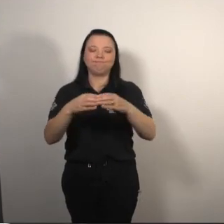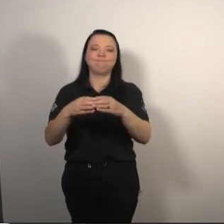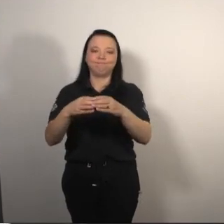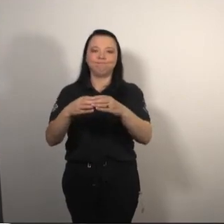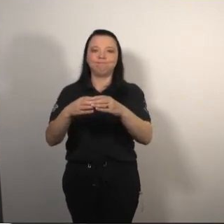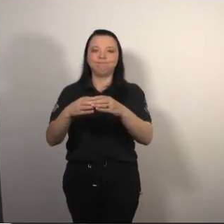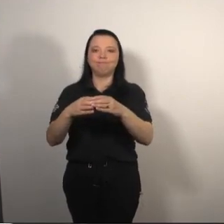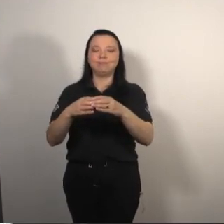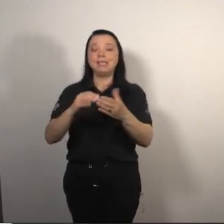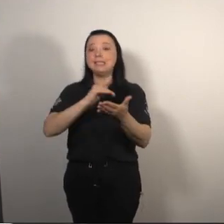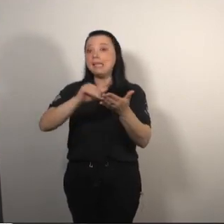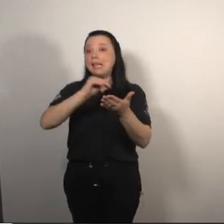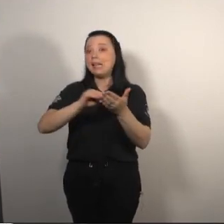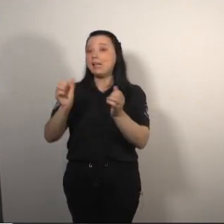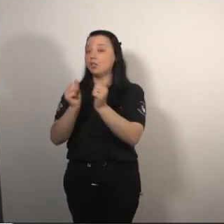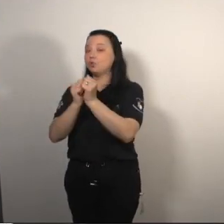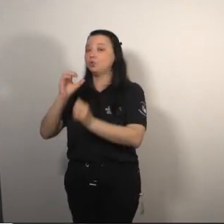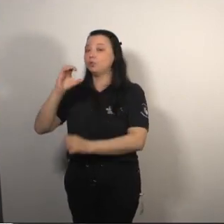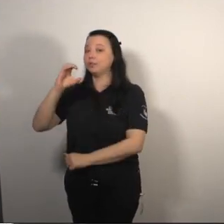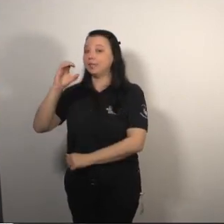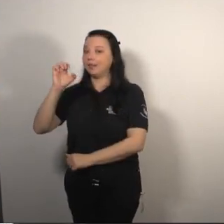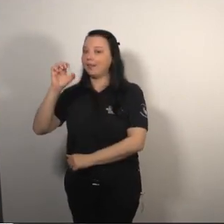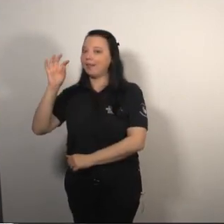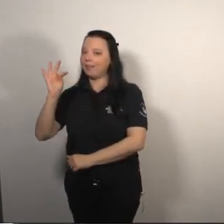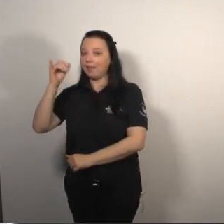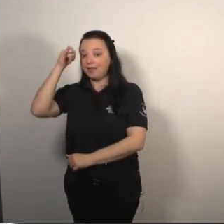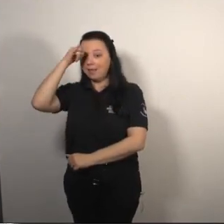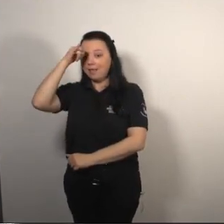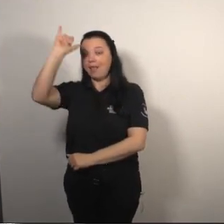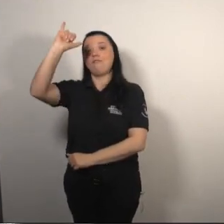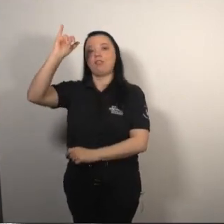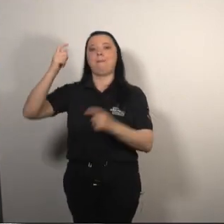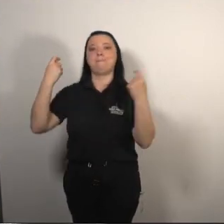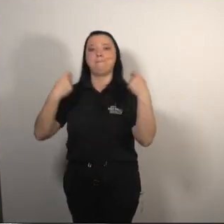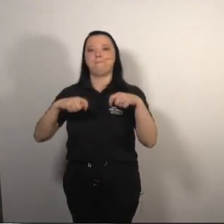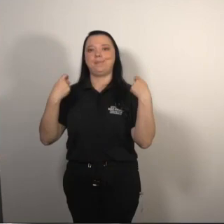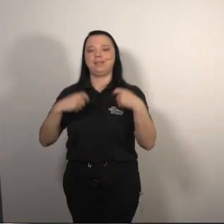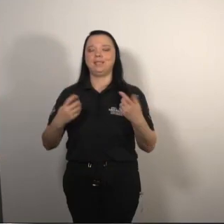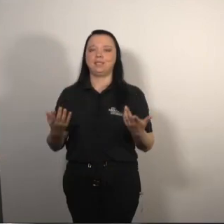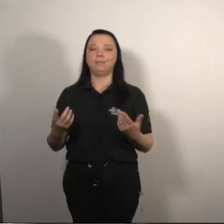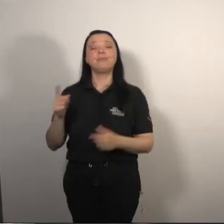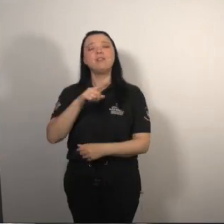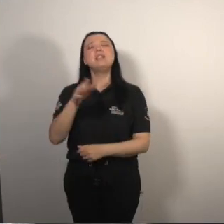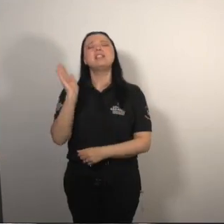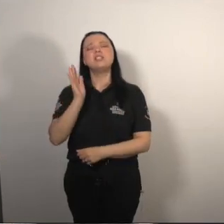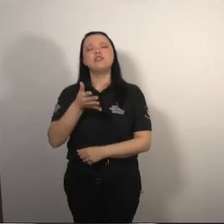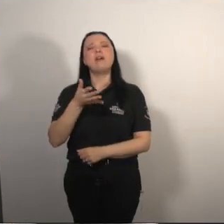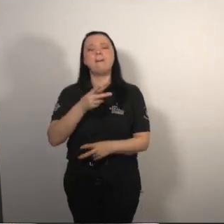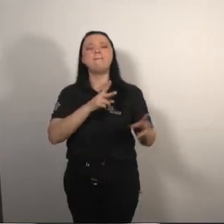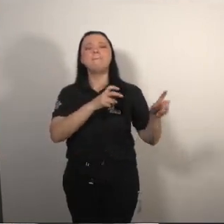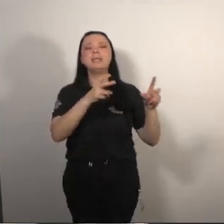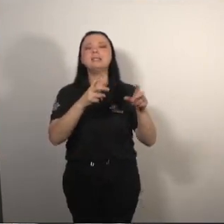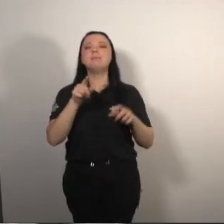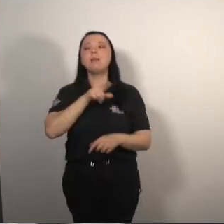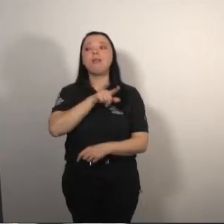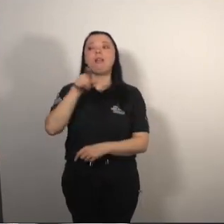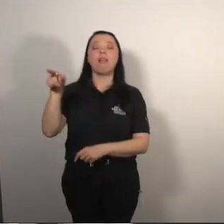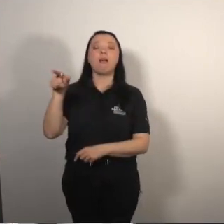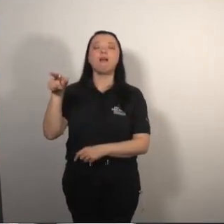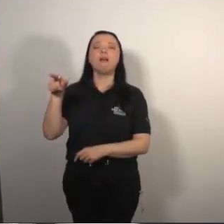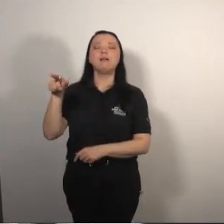gente tomar medidas que evitem esse tipo de coisa. Vocês já devem ter visto, principalmente naquelas que